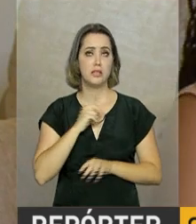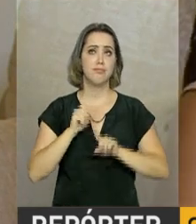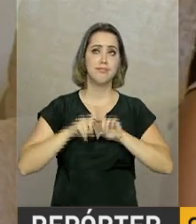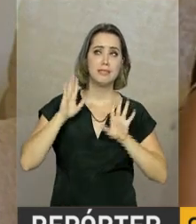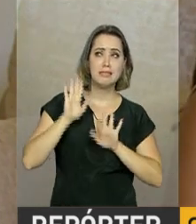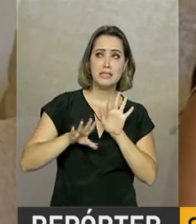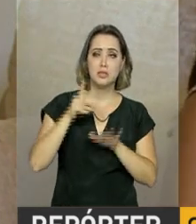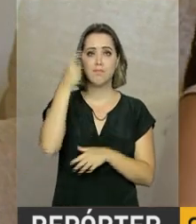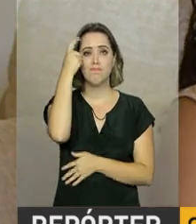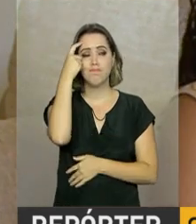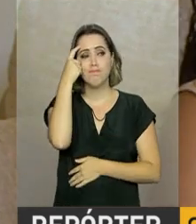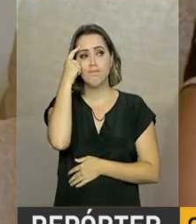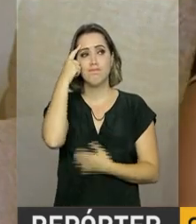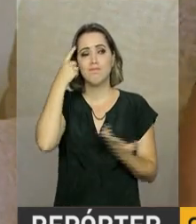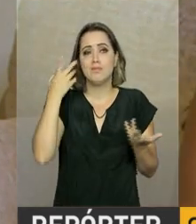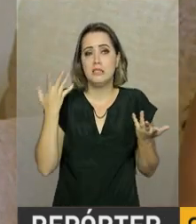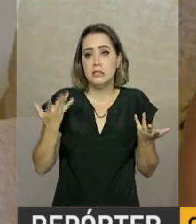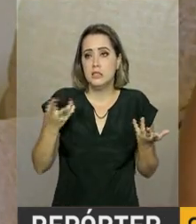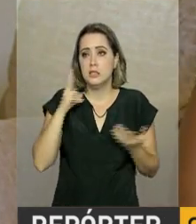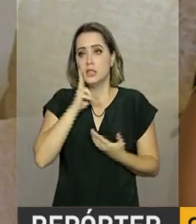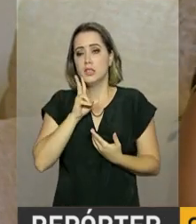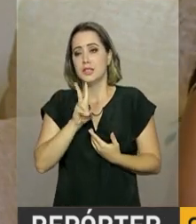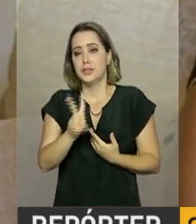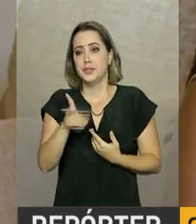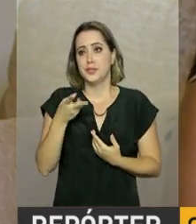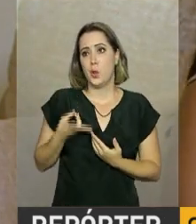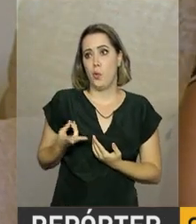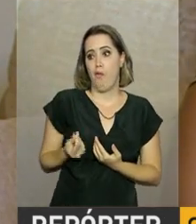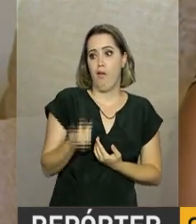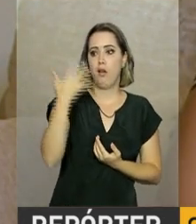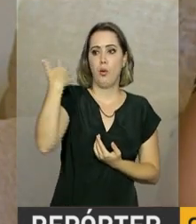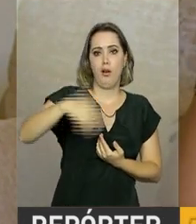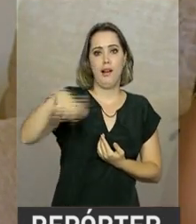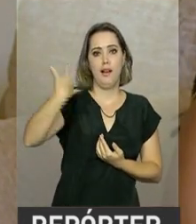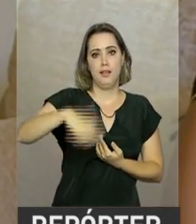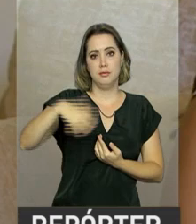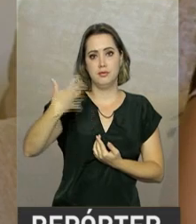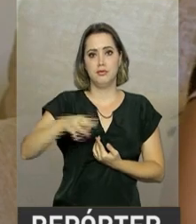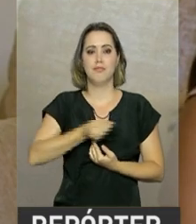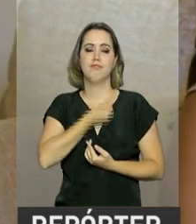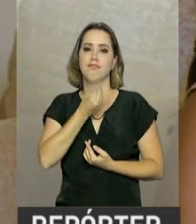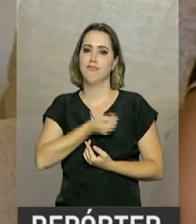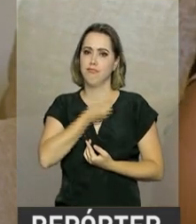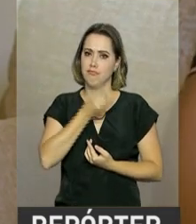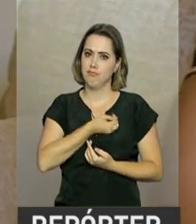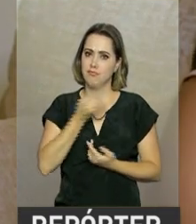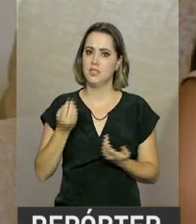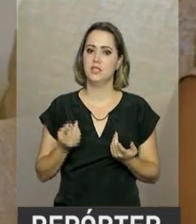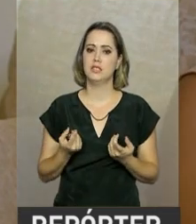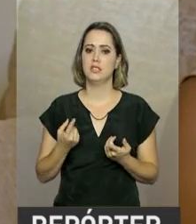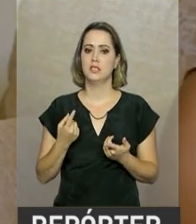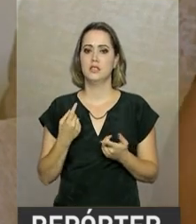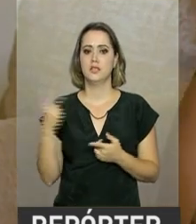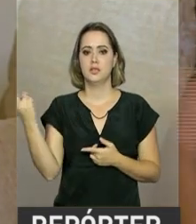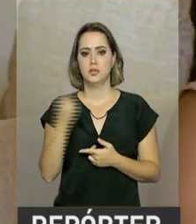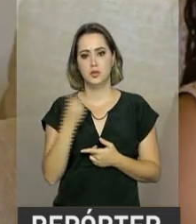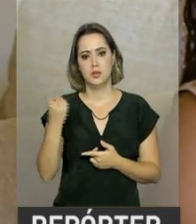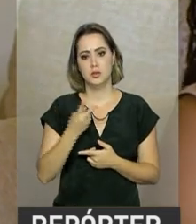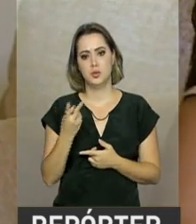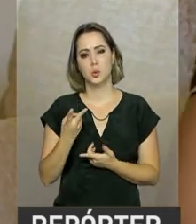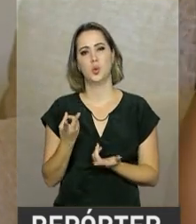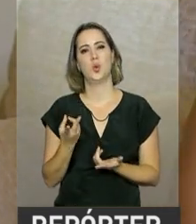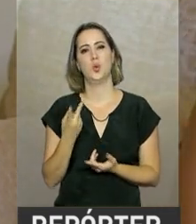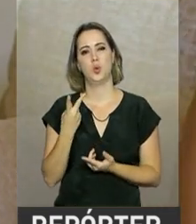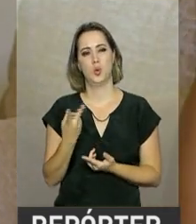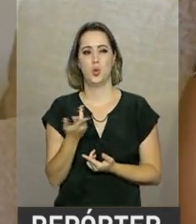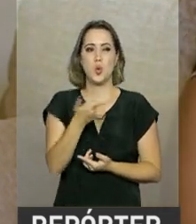gente sentava para pensar a gente via né o custo a qualidade de vida que seria comprometida né pros dois n no caso tendo um